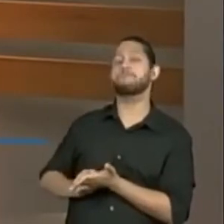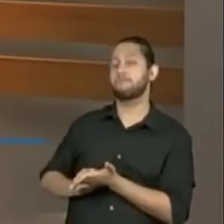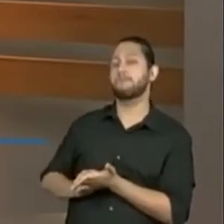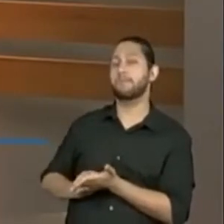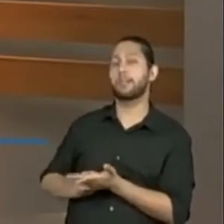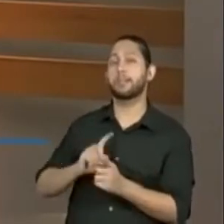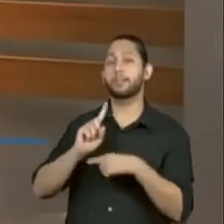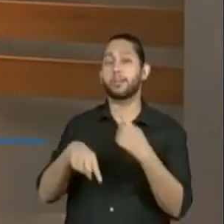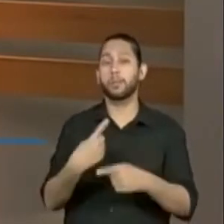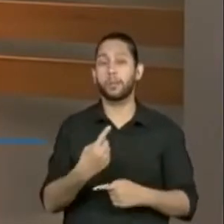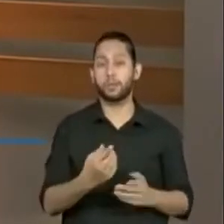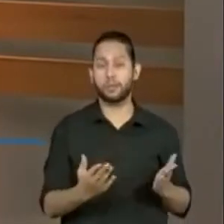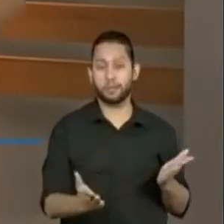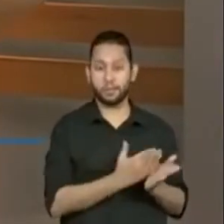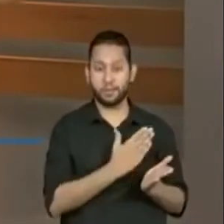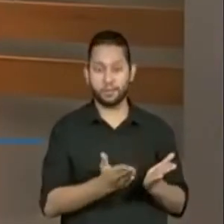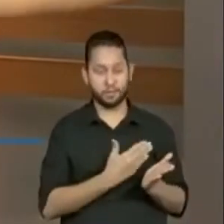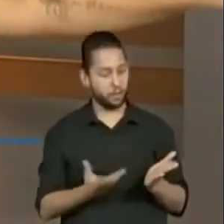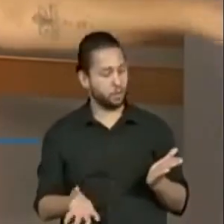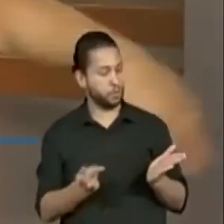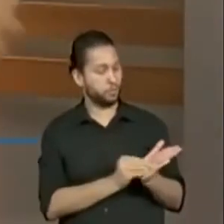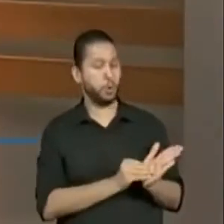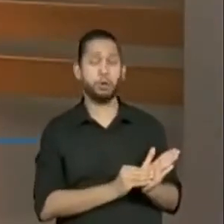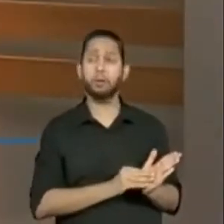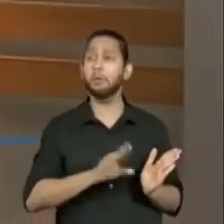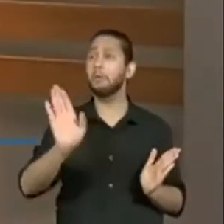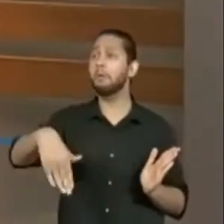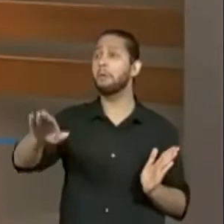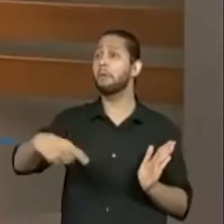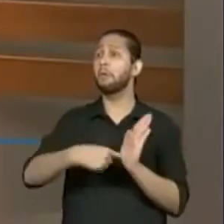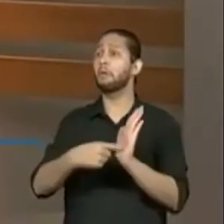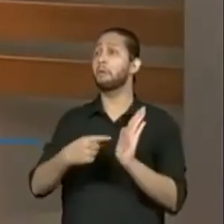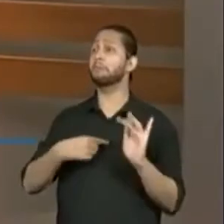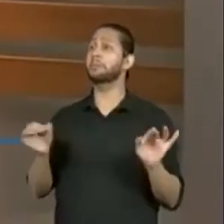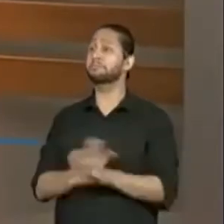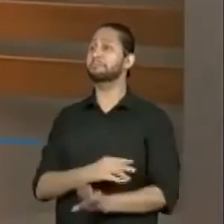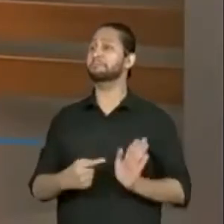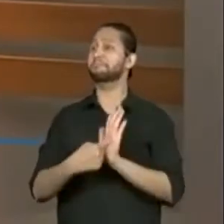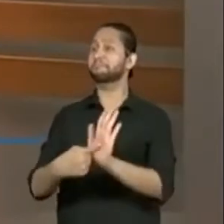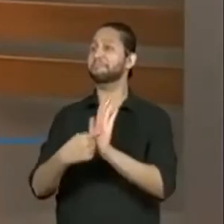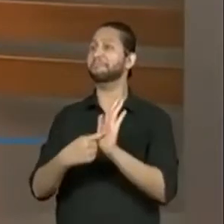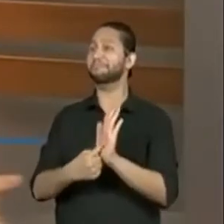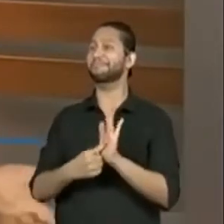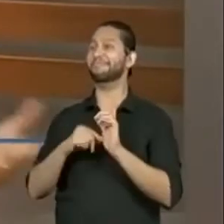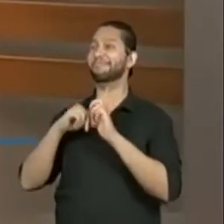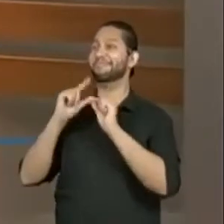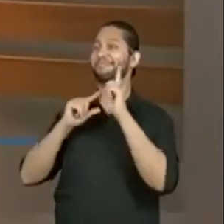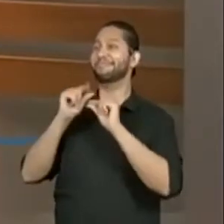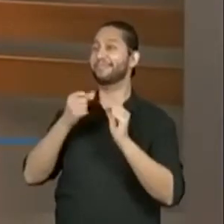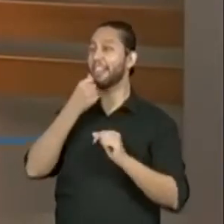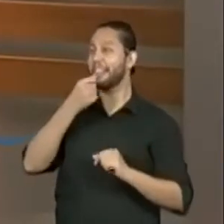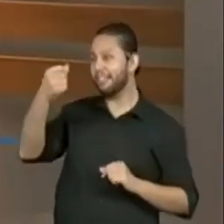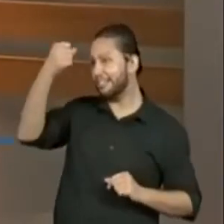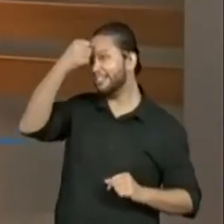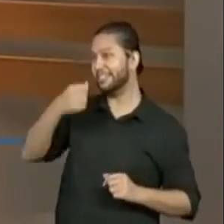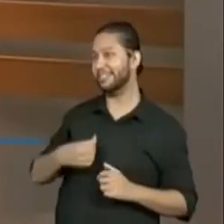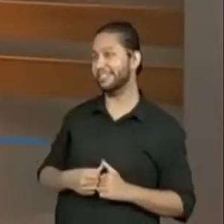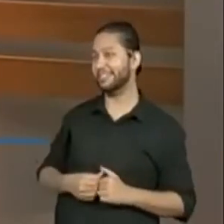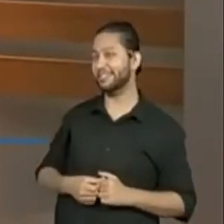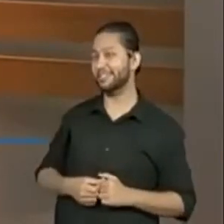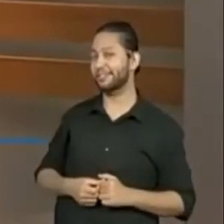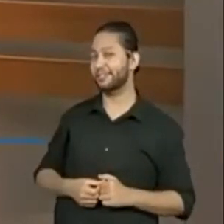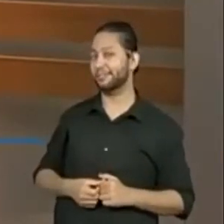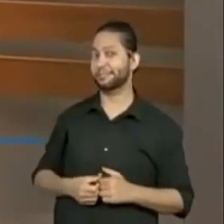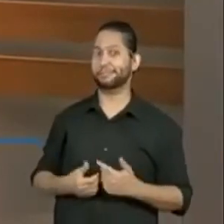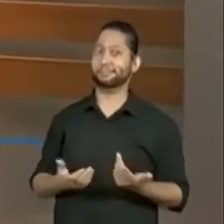colocar lá no material dele no caderno dele ia falar professora eu fiz ó ó não mas não foi ele que fez eu